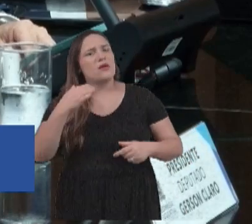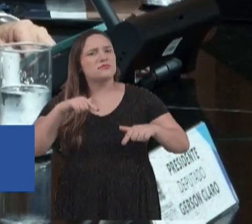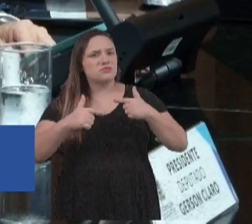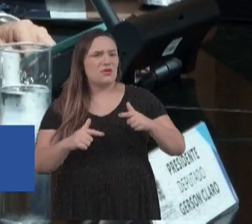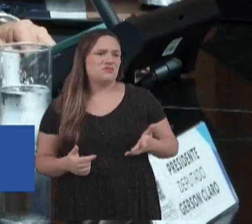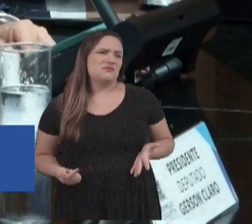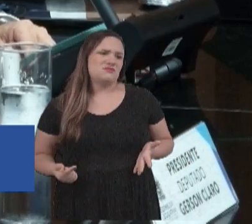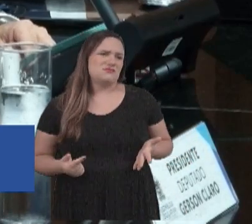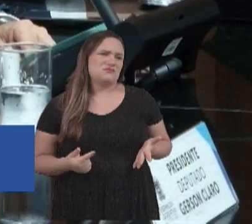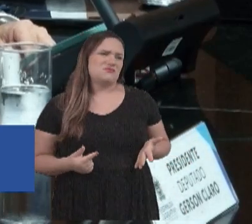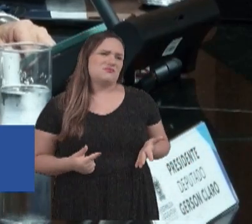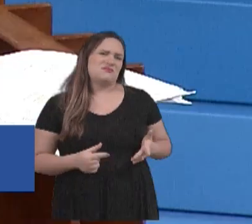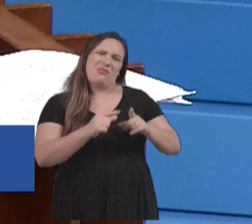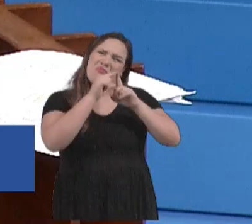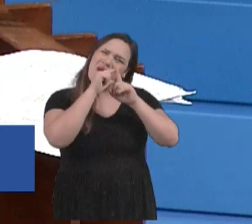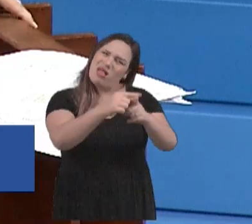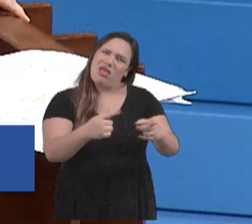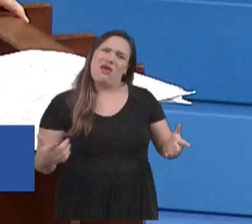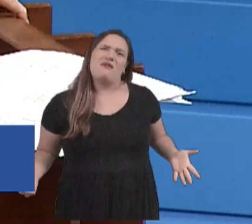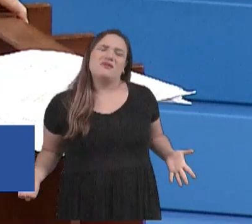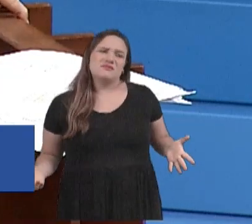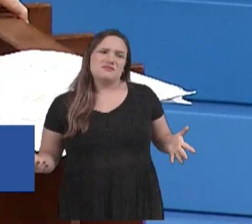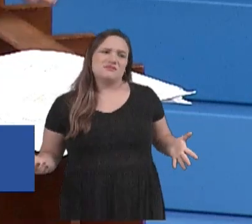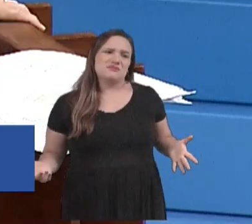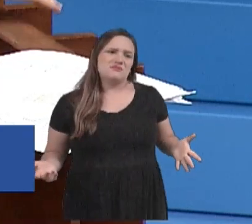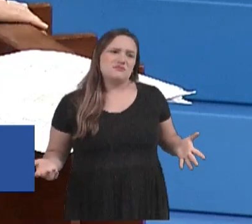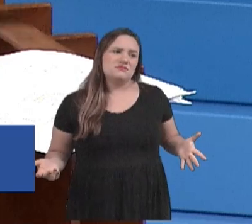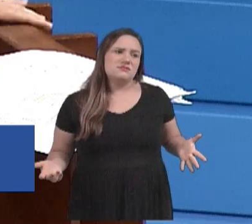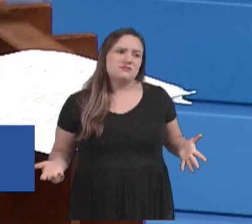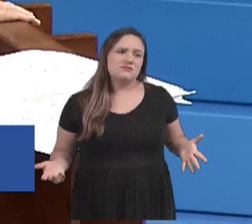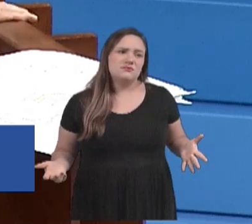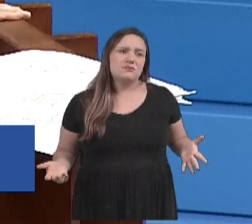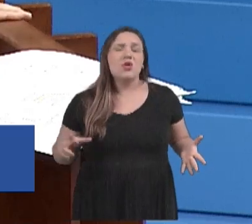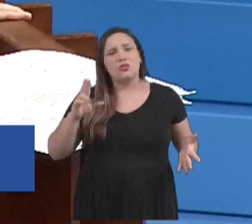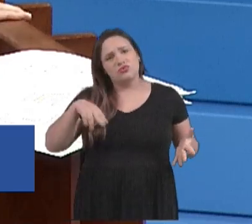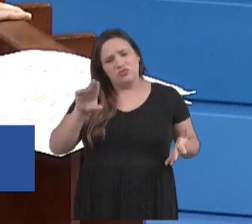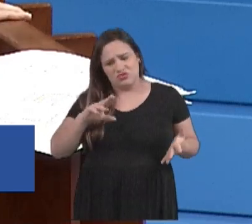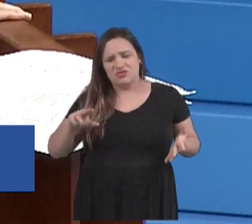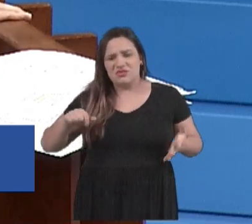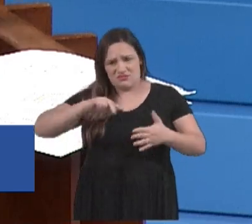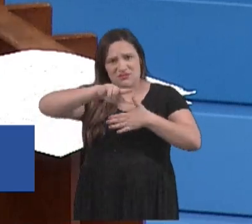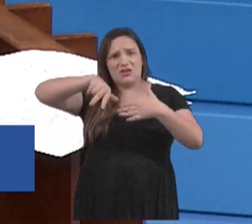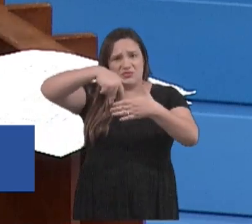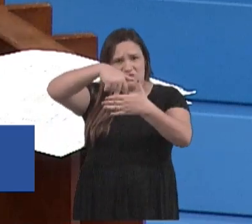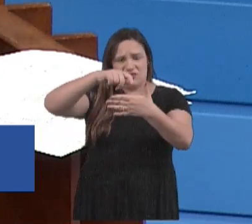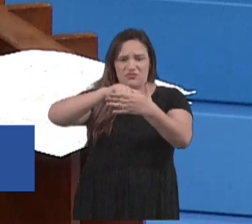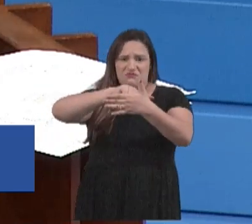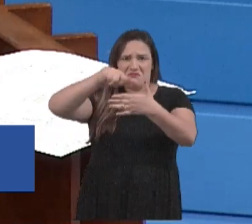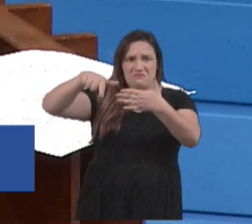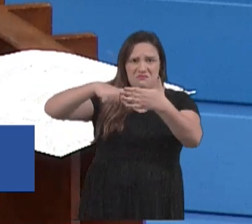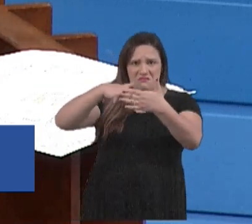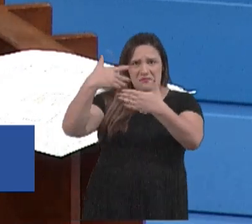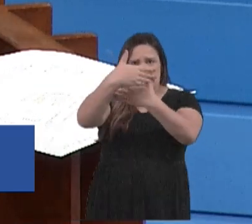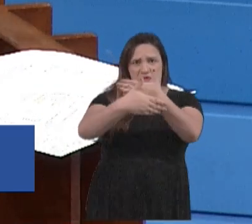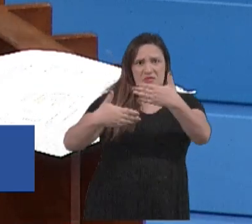aqui e ofender uma pessoa, e aí ficar amparado nesse troço aqui na tribuna, não,